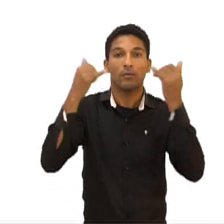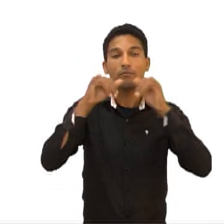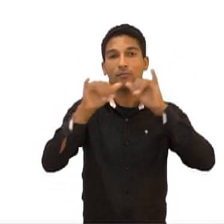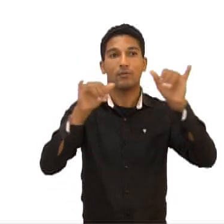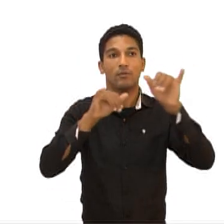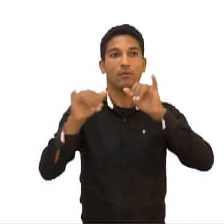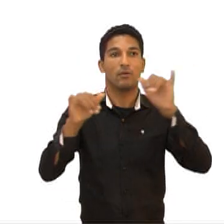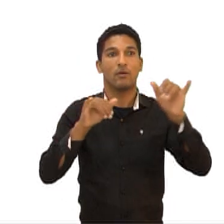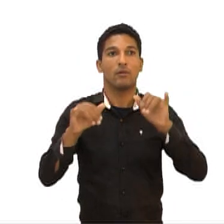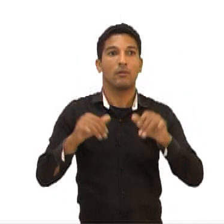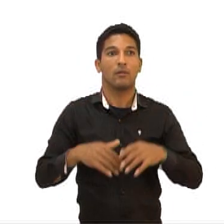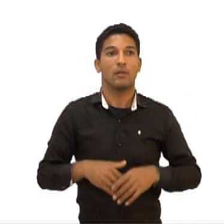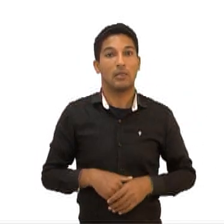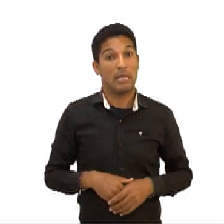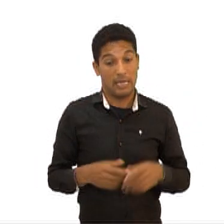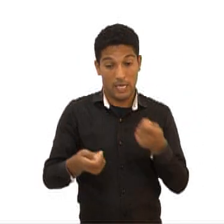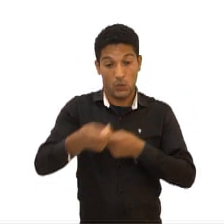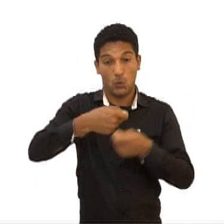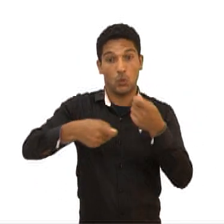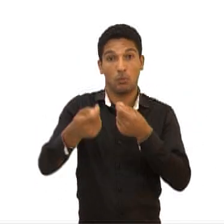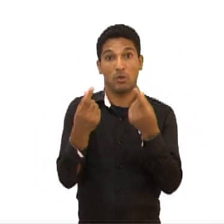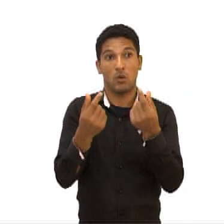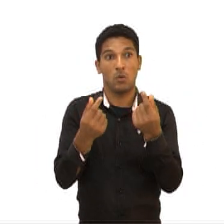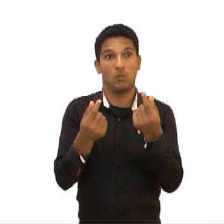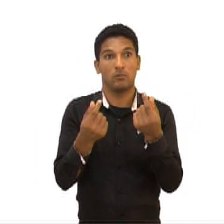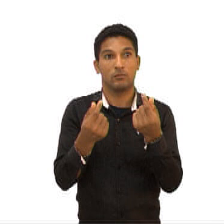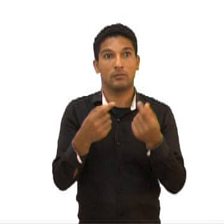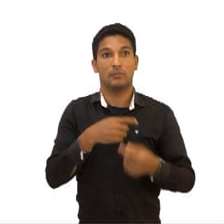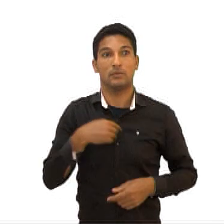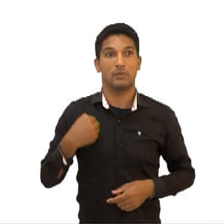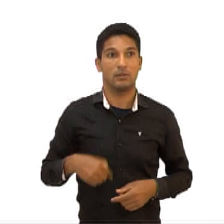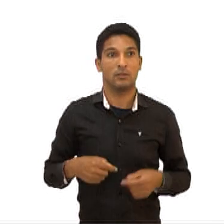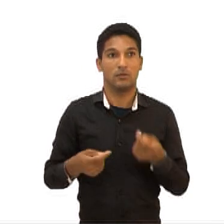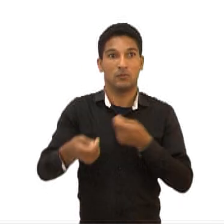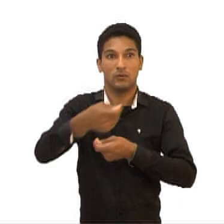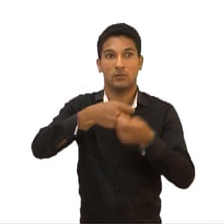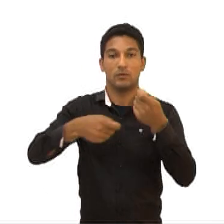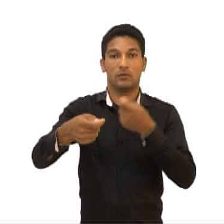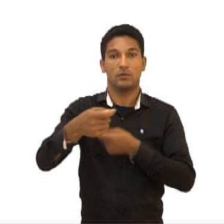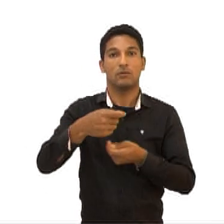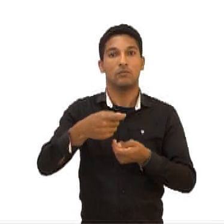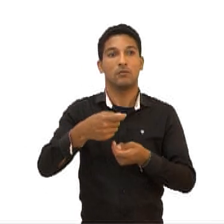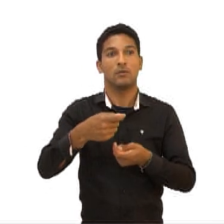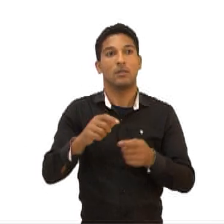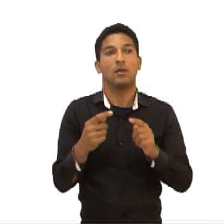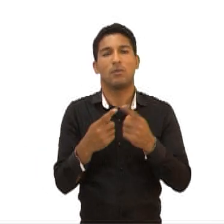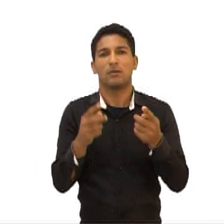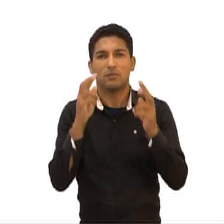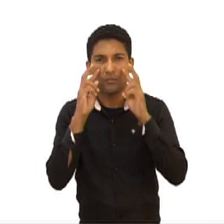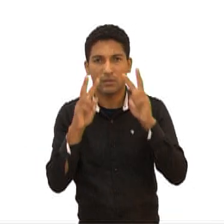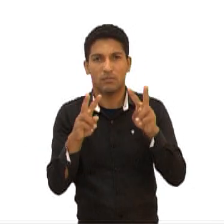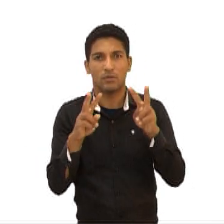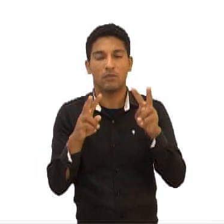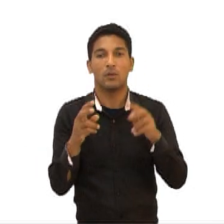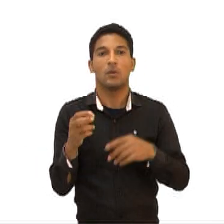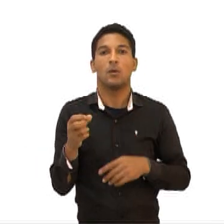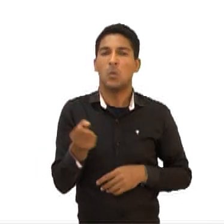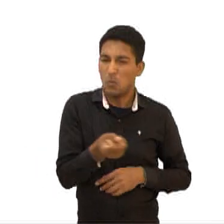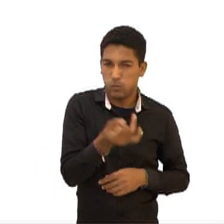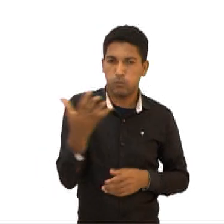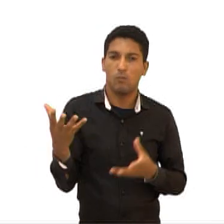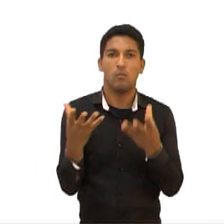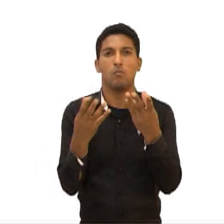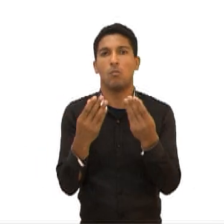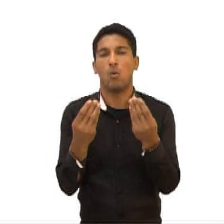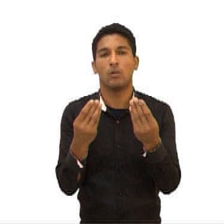economicamente ela é favorável, mas é surpreendente você ver a quantidade de animais abatidos, que